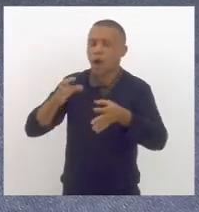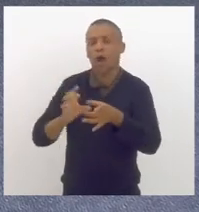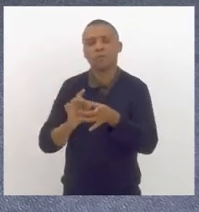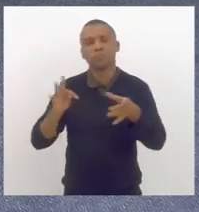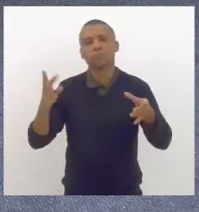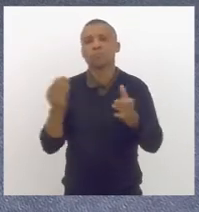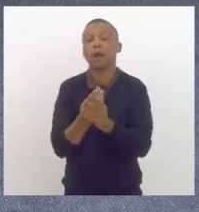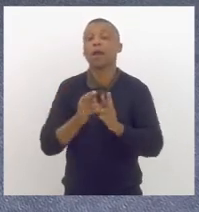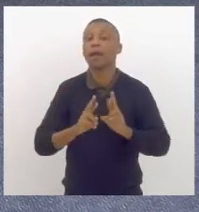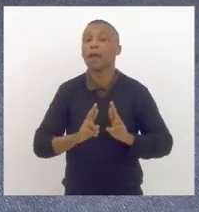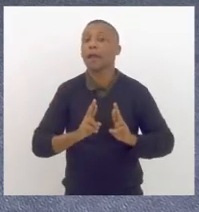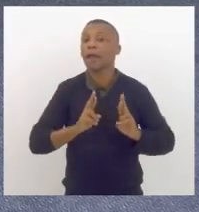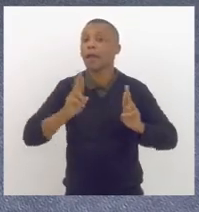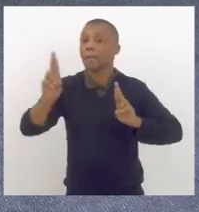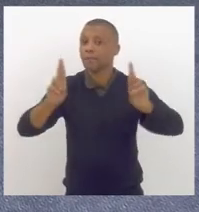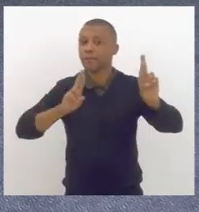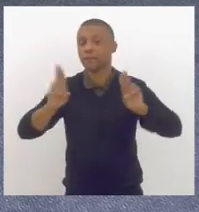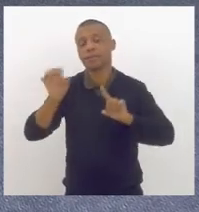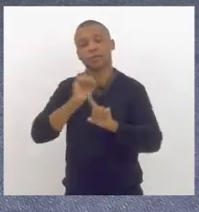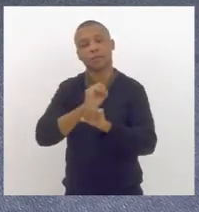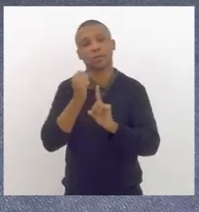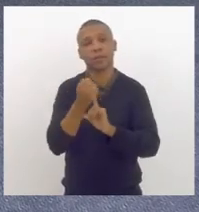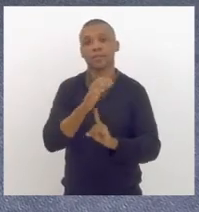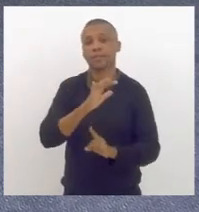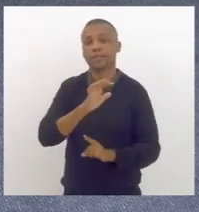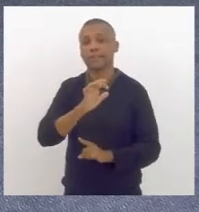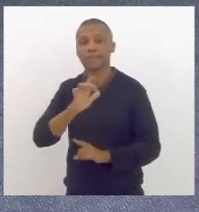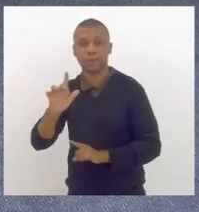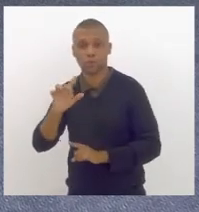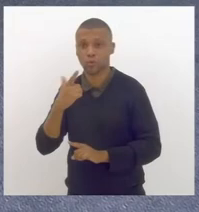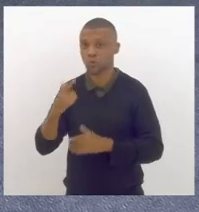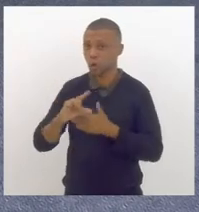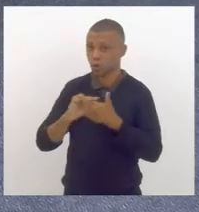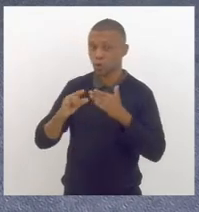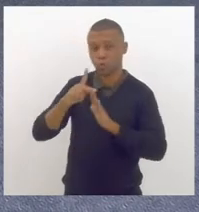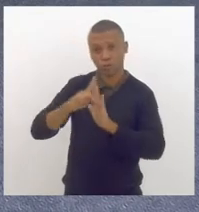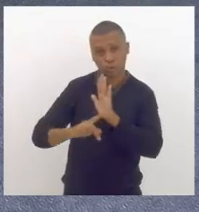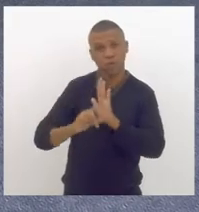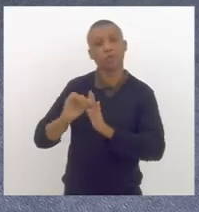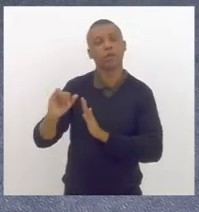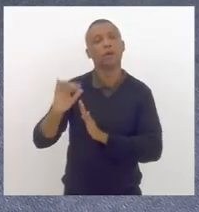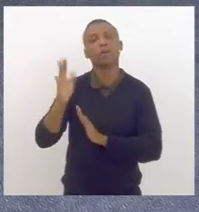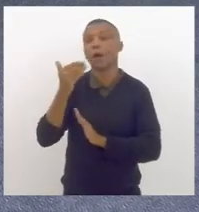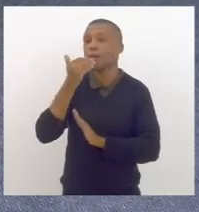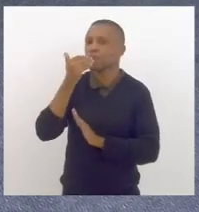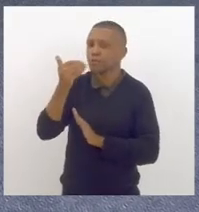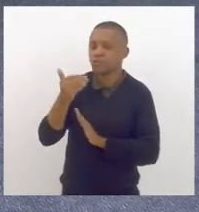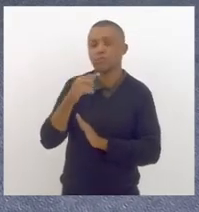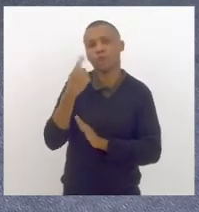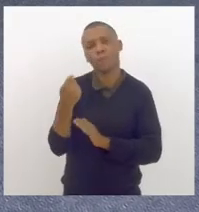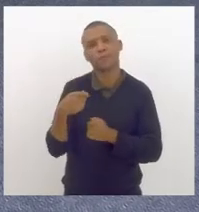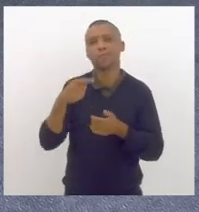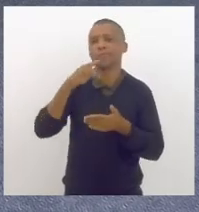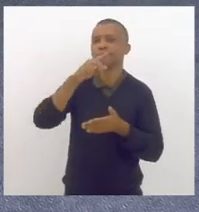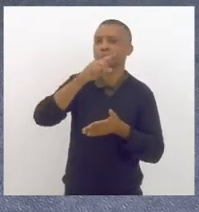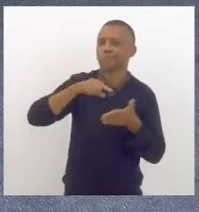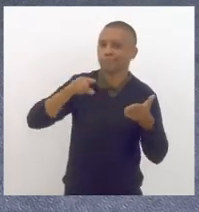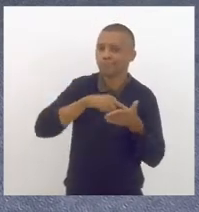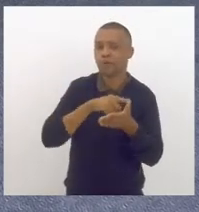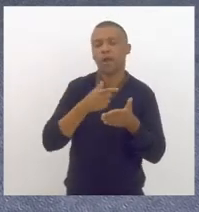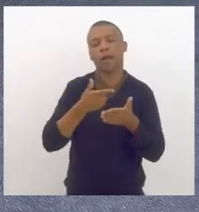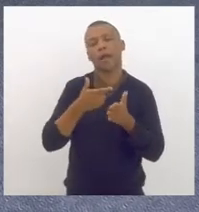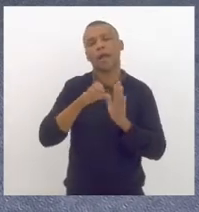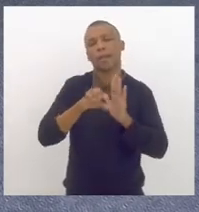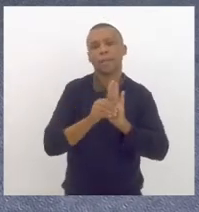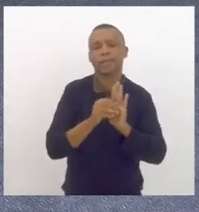sociedade civil. Eu sou autor de um projeto aqui que trata sobre isso, já pedi inclusão em pauta, tivemos que retirar, receber o emenda e a gente não consegue